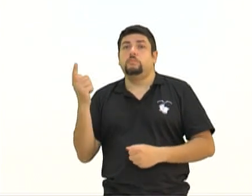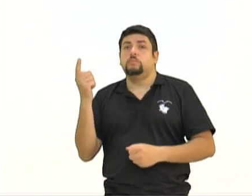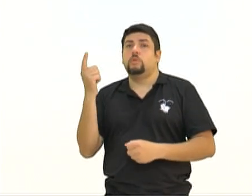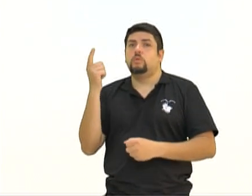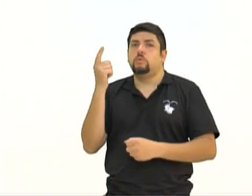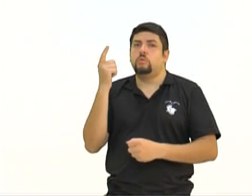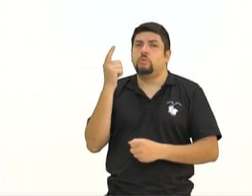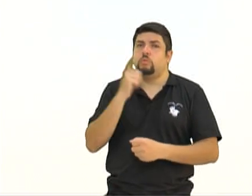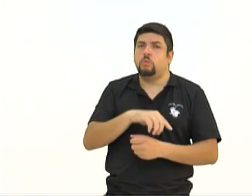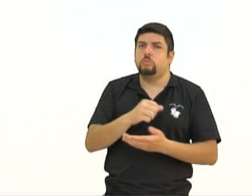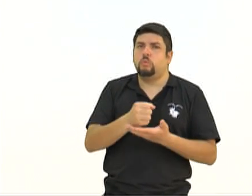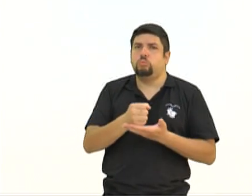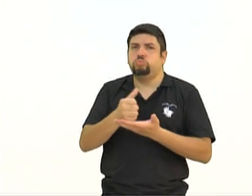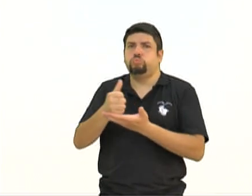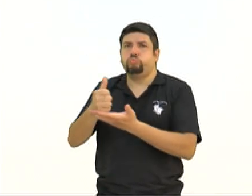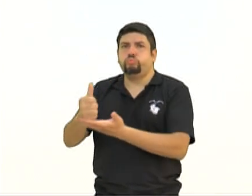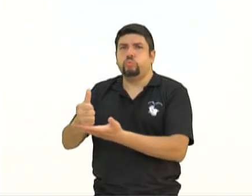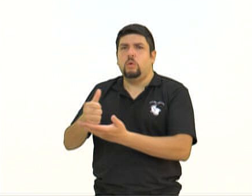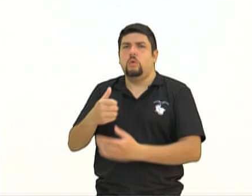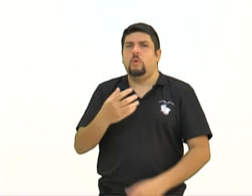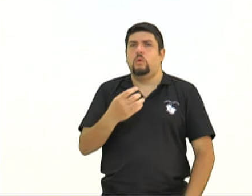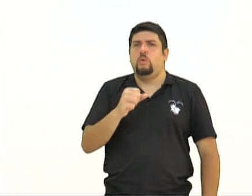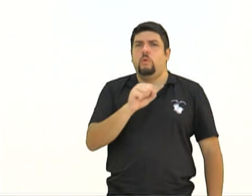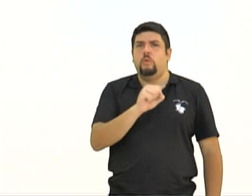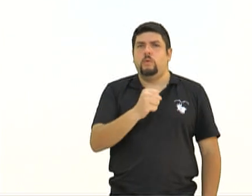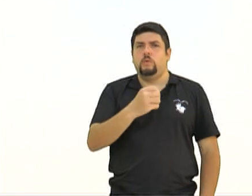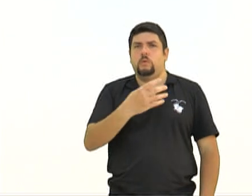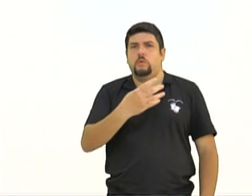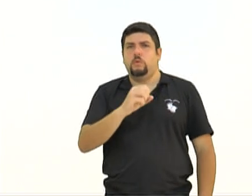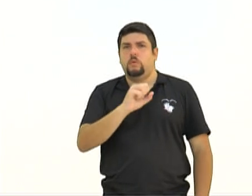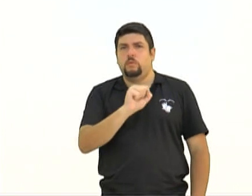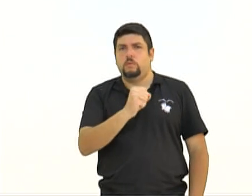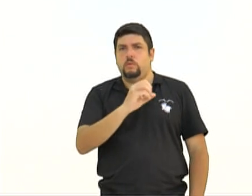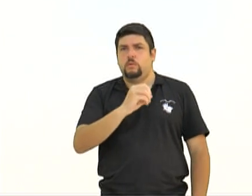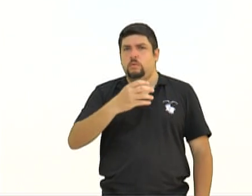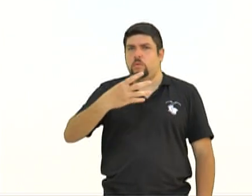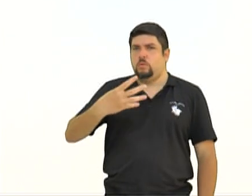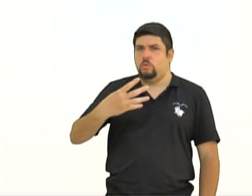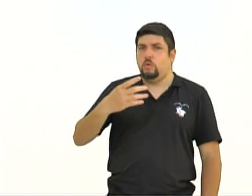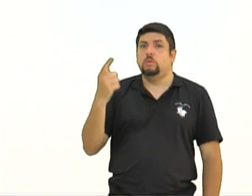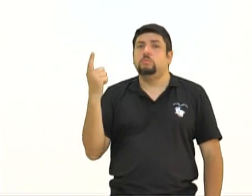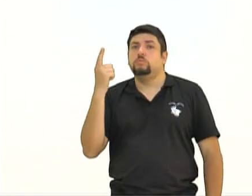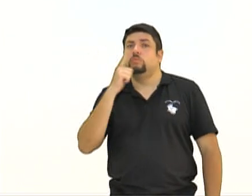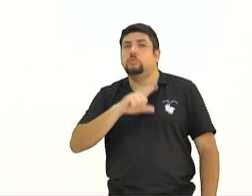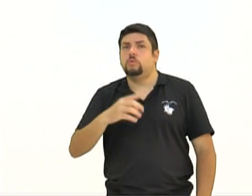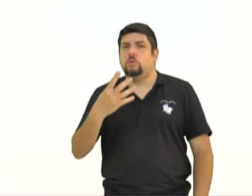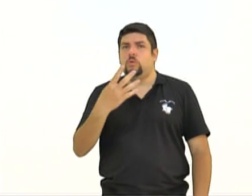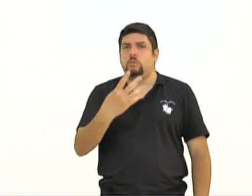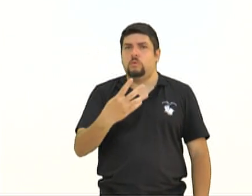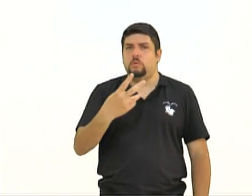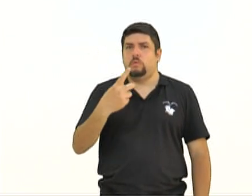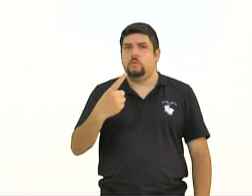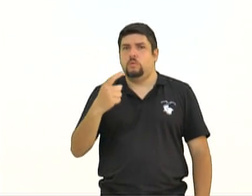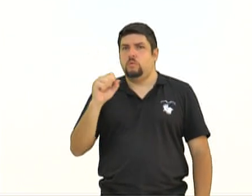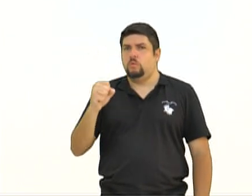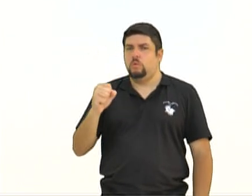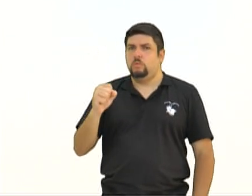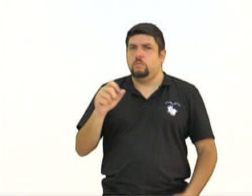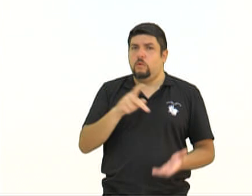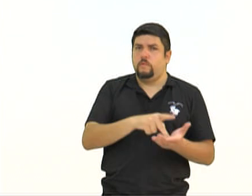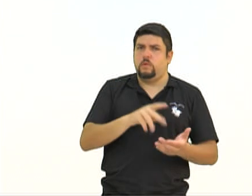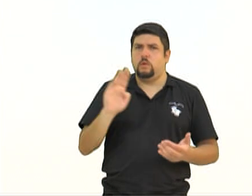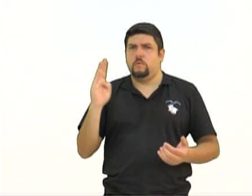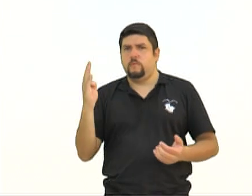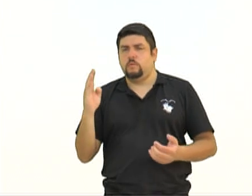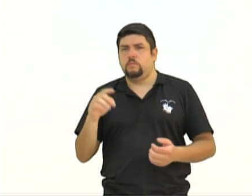prêmios diferentes e que ela ganhou 418. True or false, tá? Então eu vou dar um tempinho para vocês